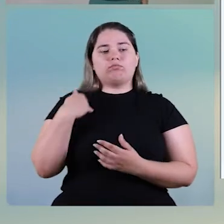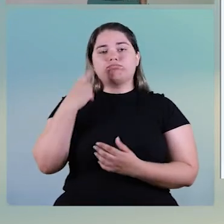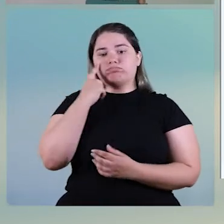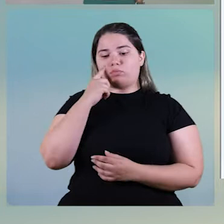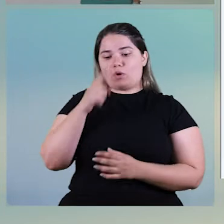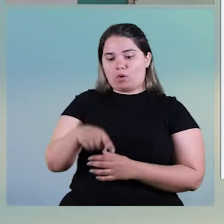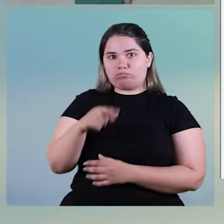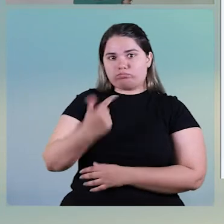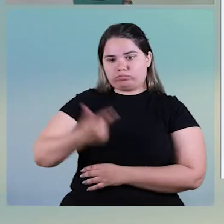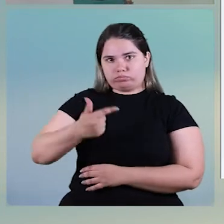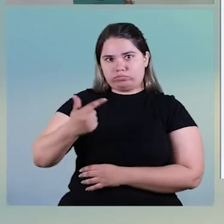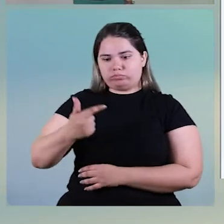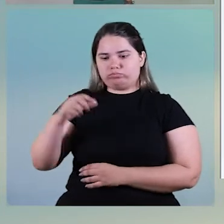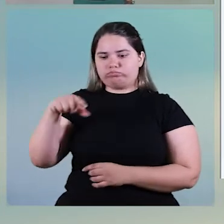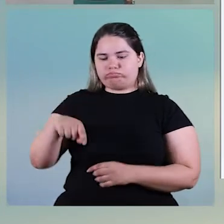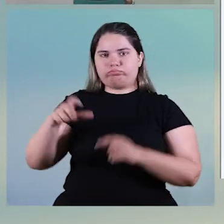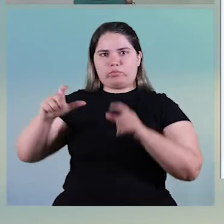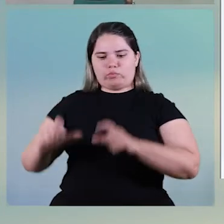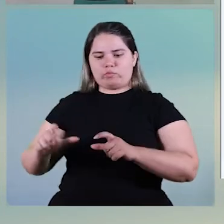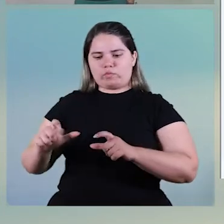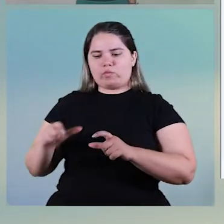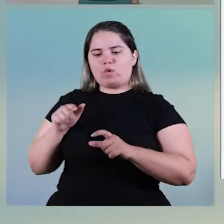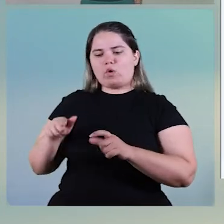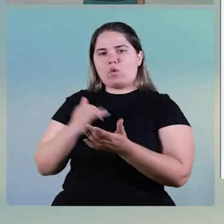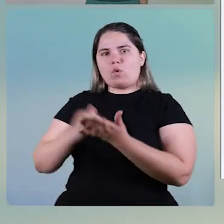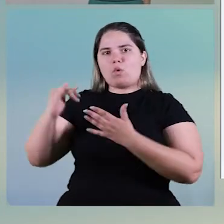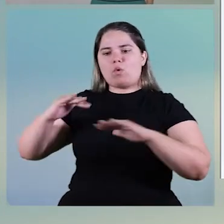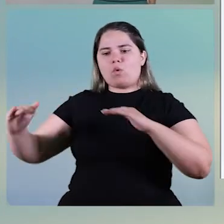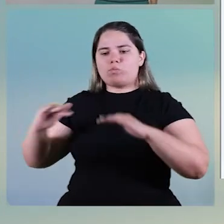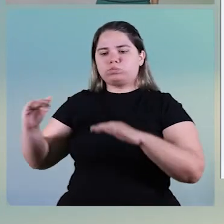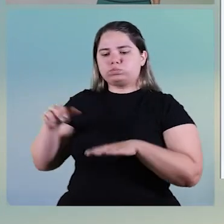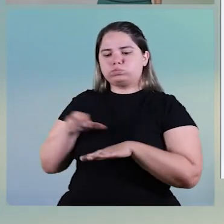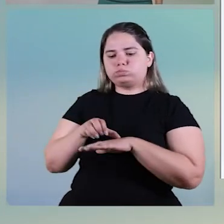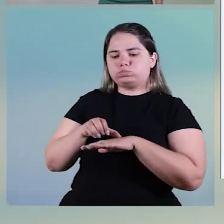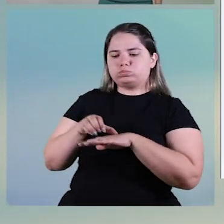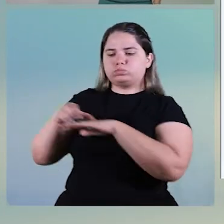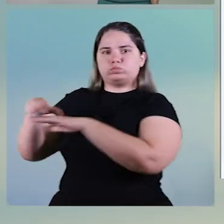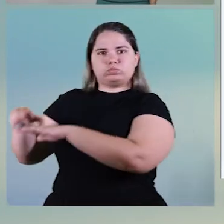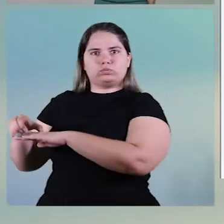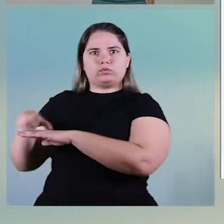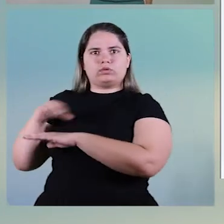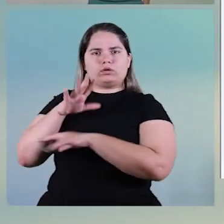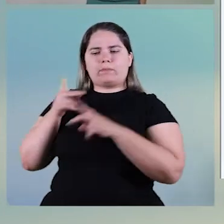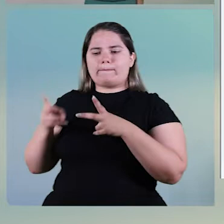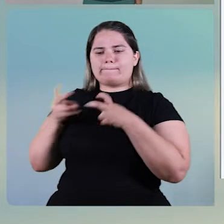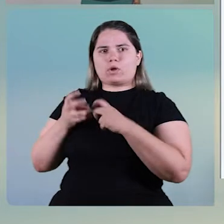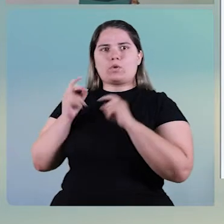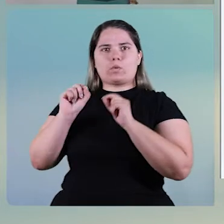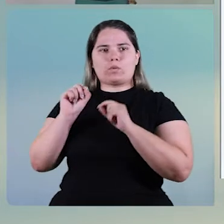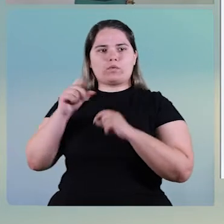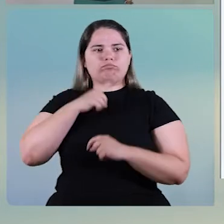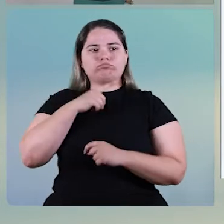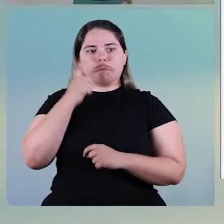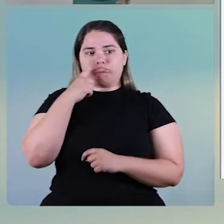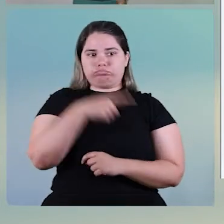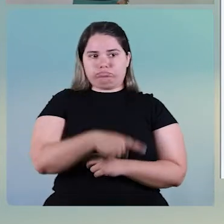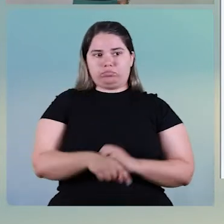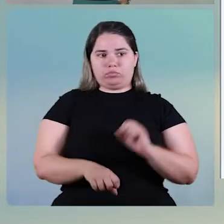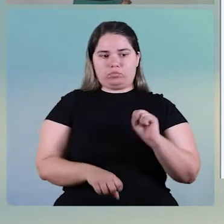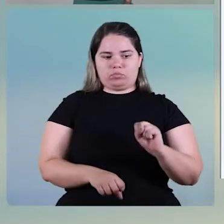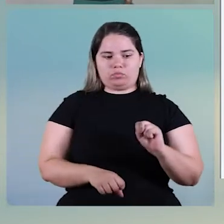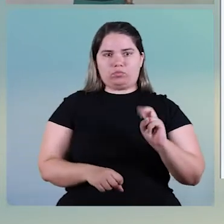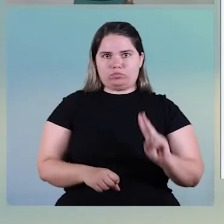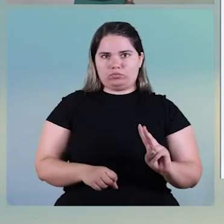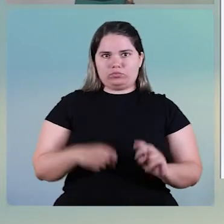movimento. Observe que em relação ao referencial S', T', esse automóvel dirigido por